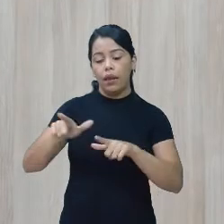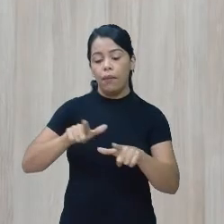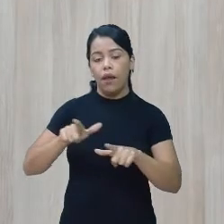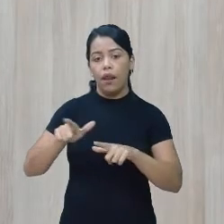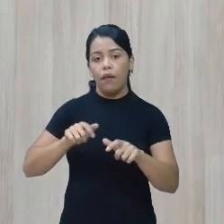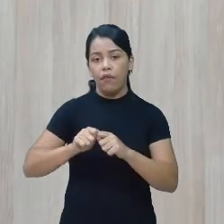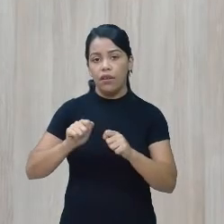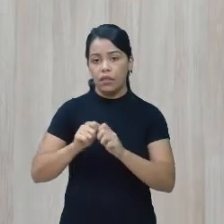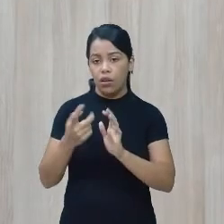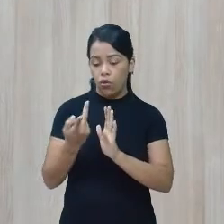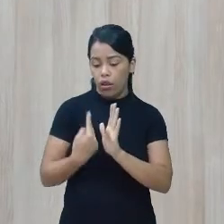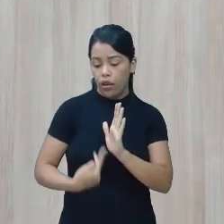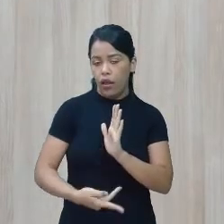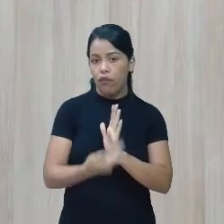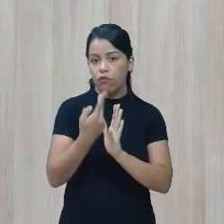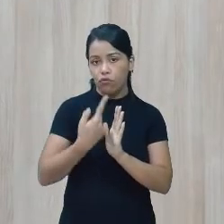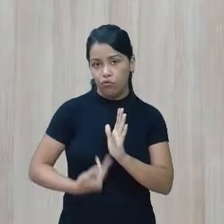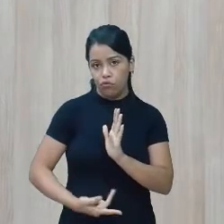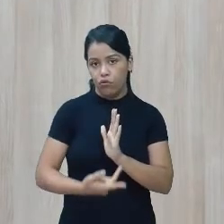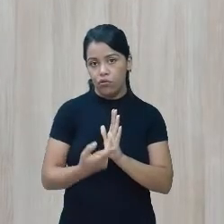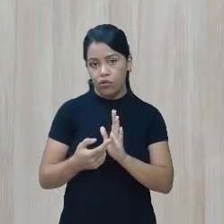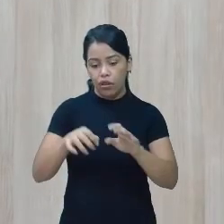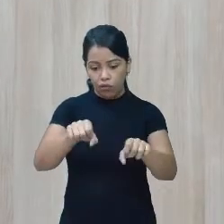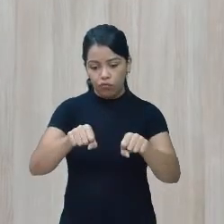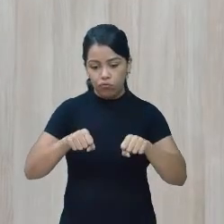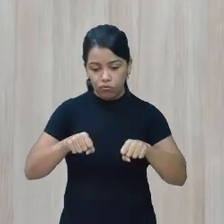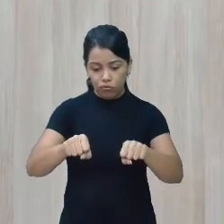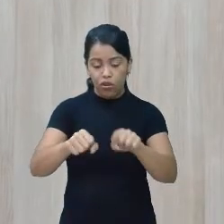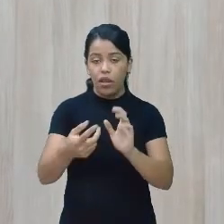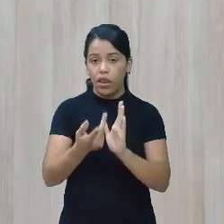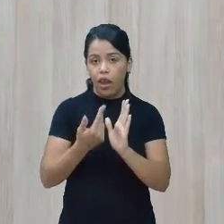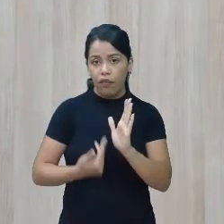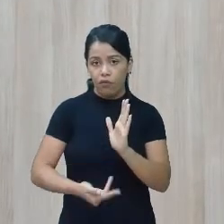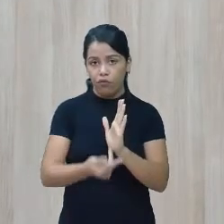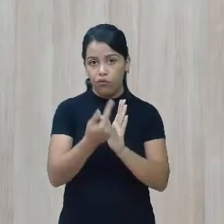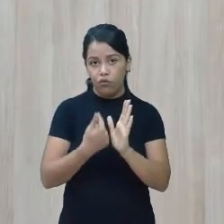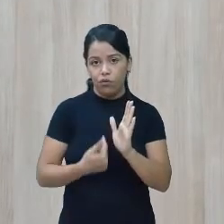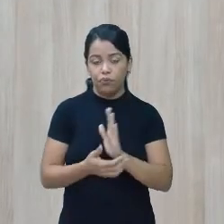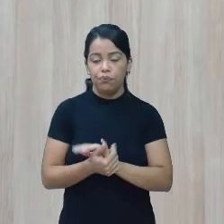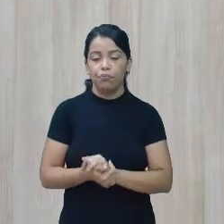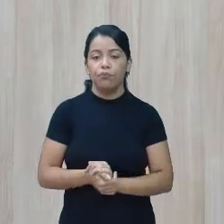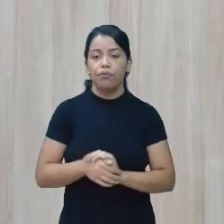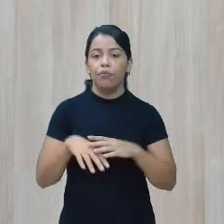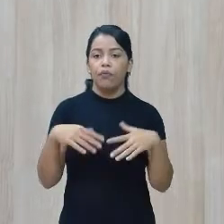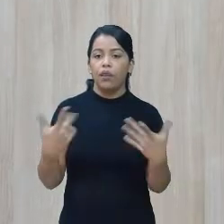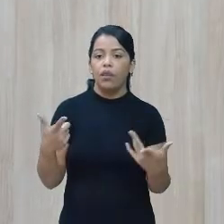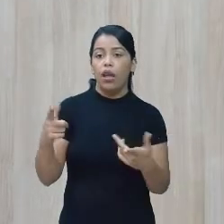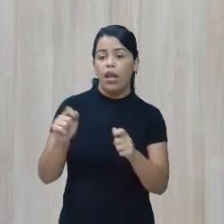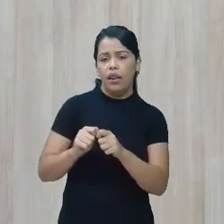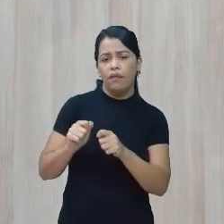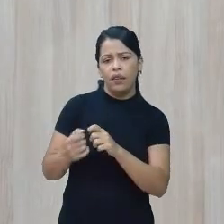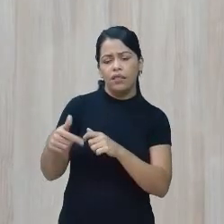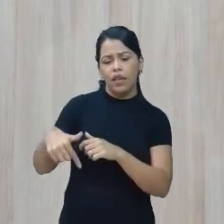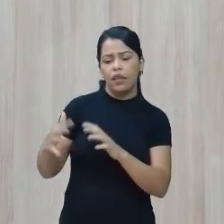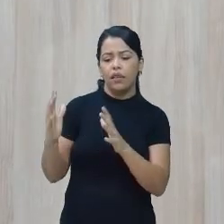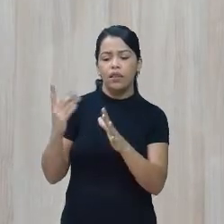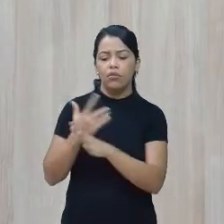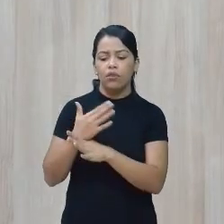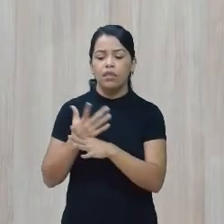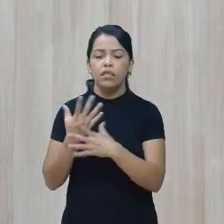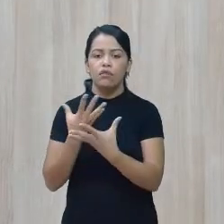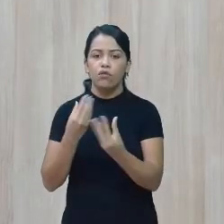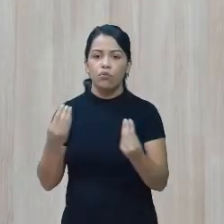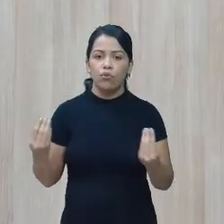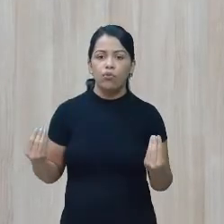né, em livros, enfim, ele tinha uma experiência em fazer gravuras. E aqui em Pernambuco ele fez uma série de gravuras sobre as pessoas, sobre